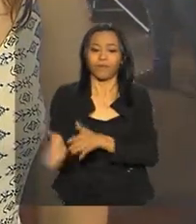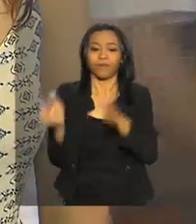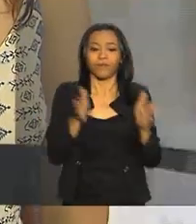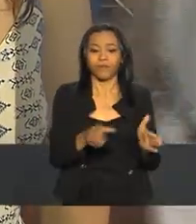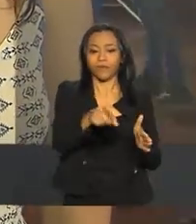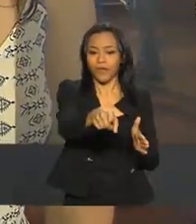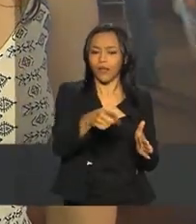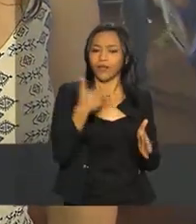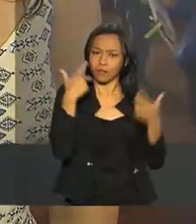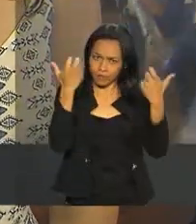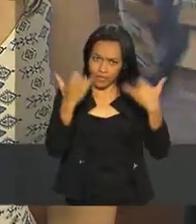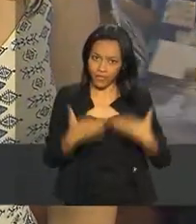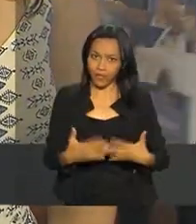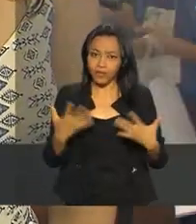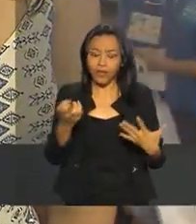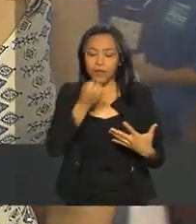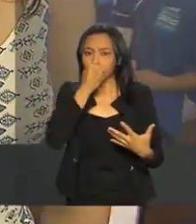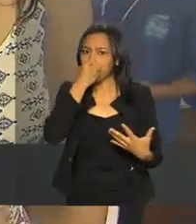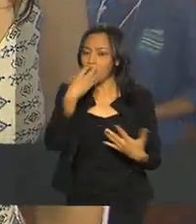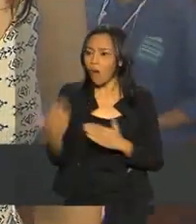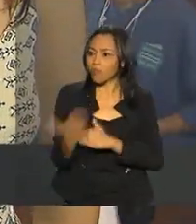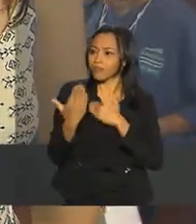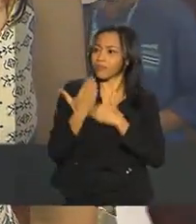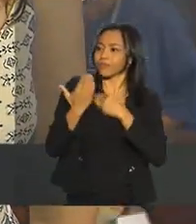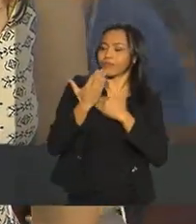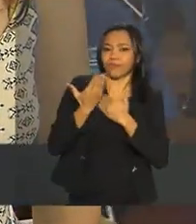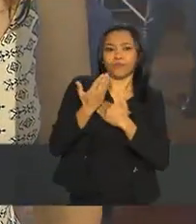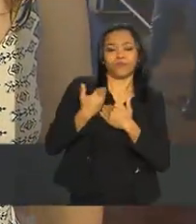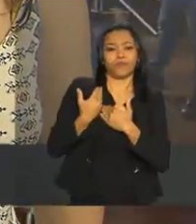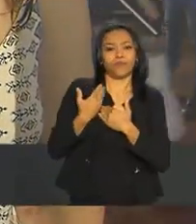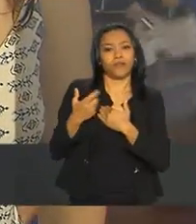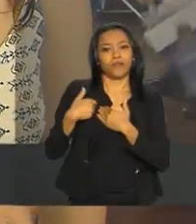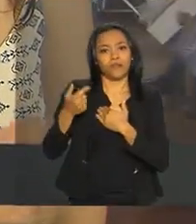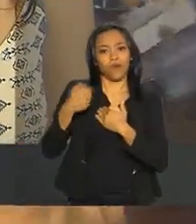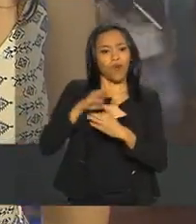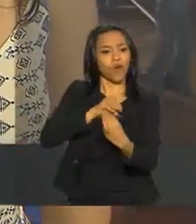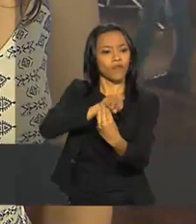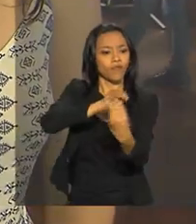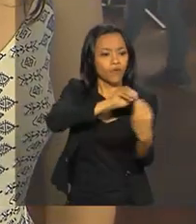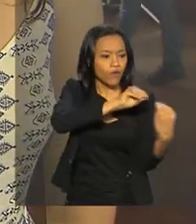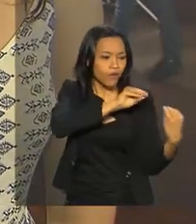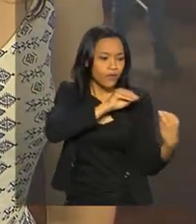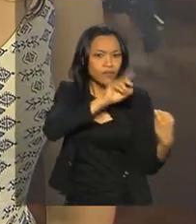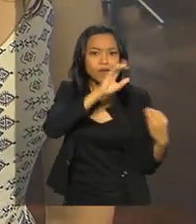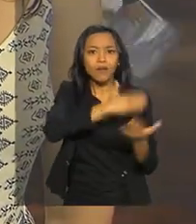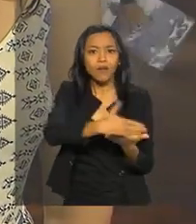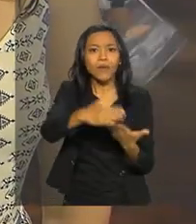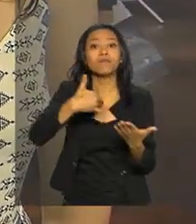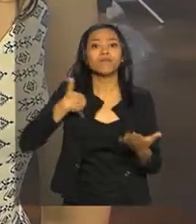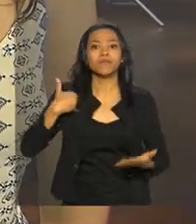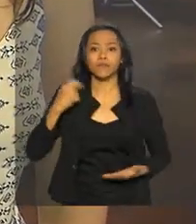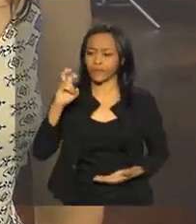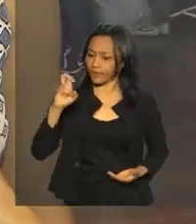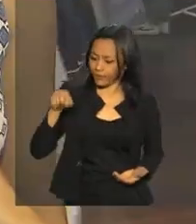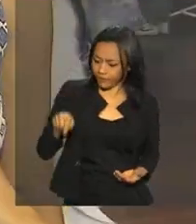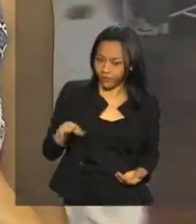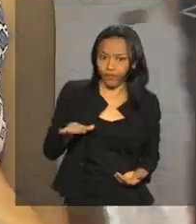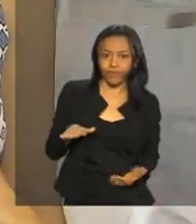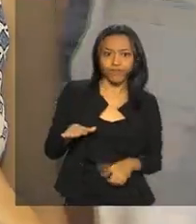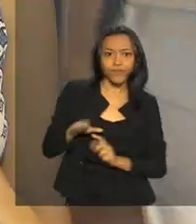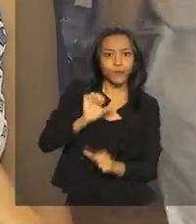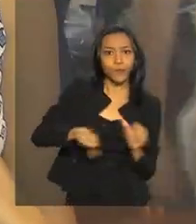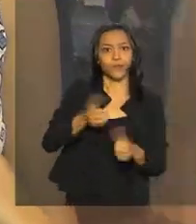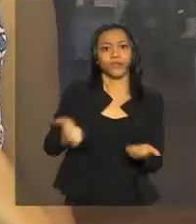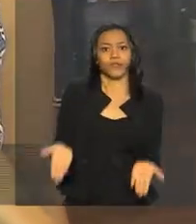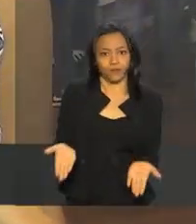inspirador para a gente que trabalha nessa área e conversa com as pessoas sobre isso e vê que parte de uma criança de 5 anos a mudança. Com